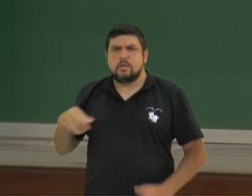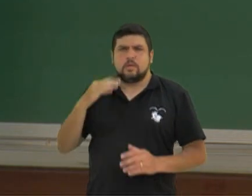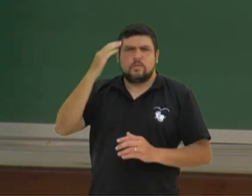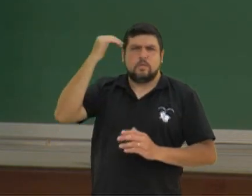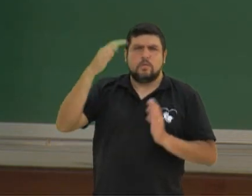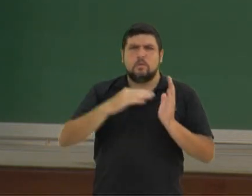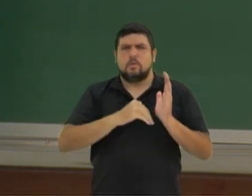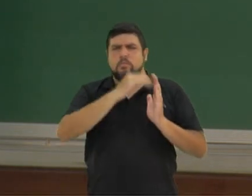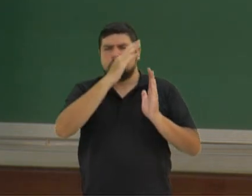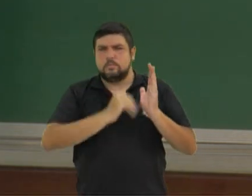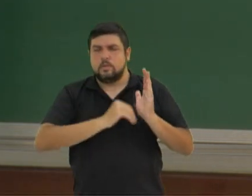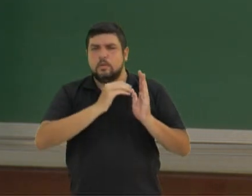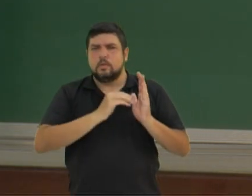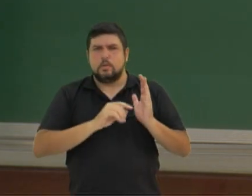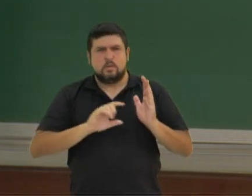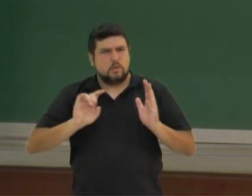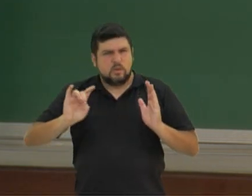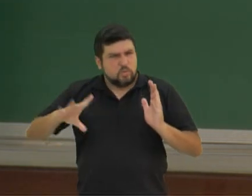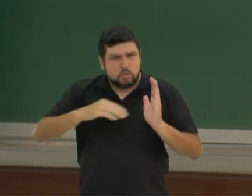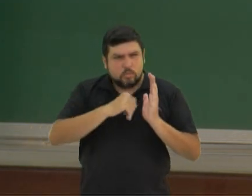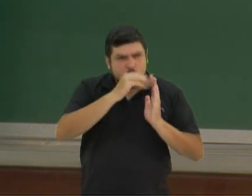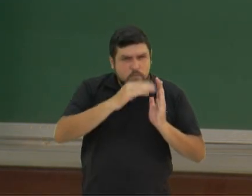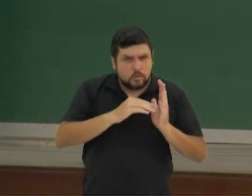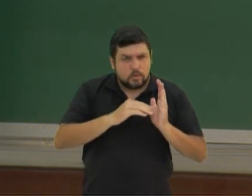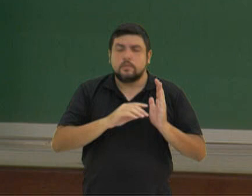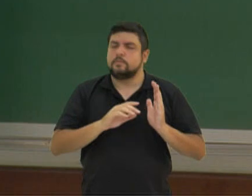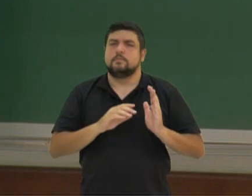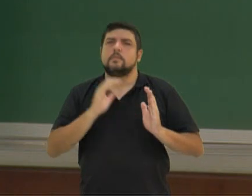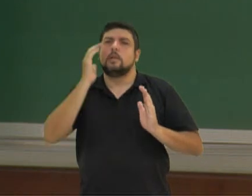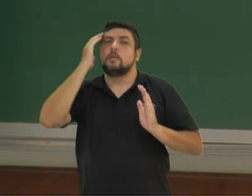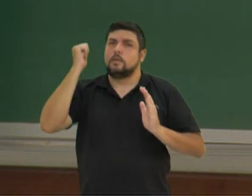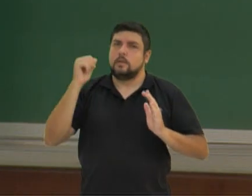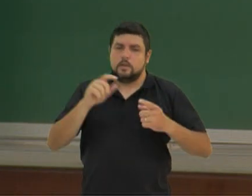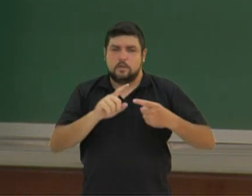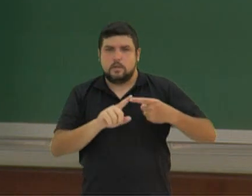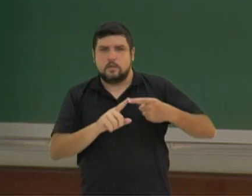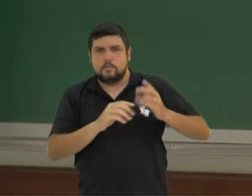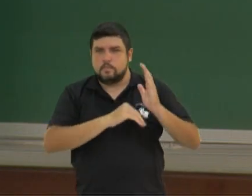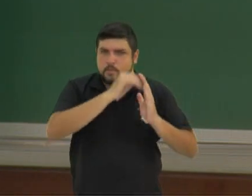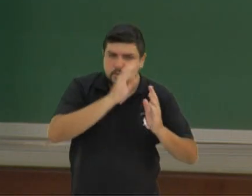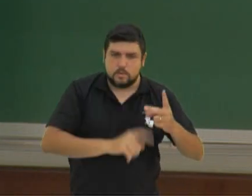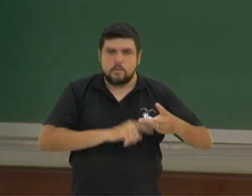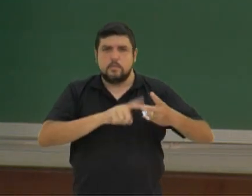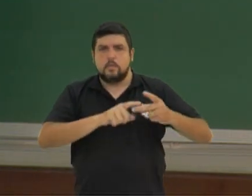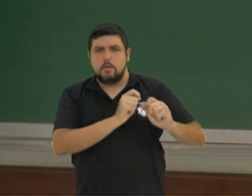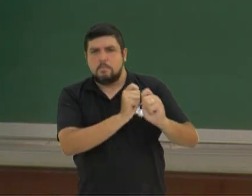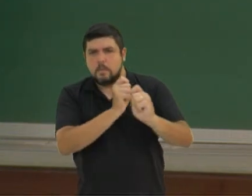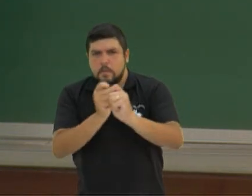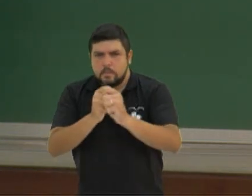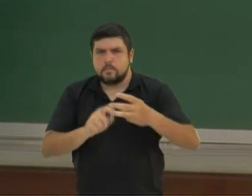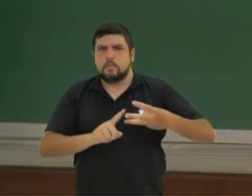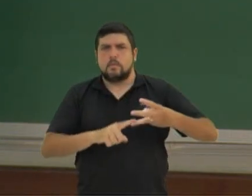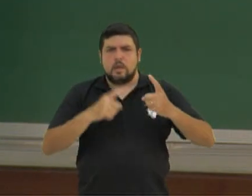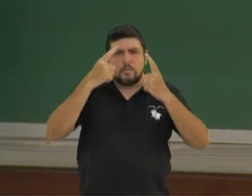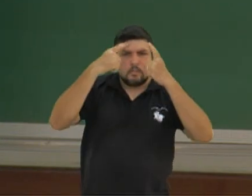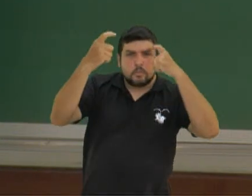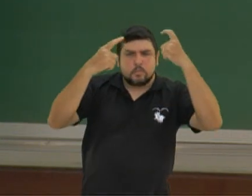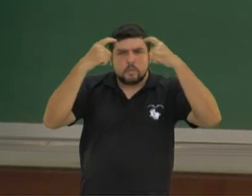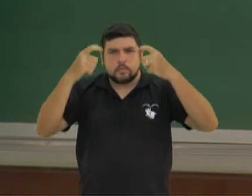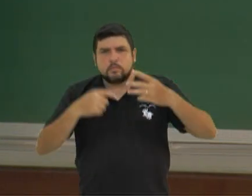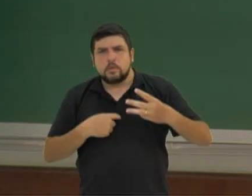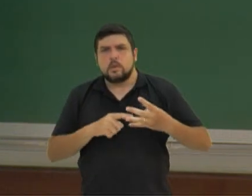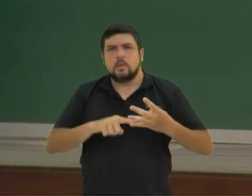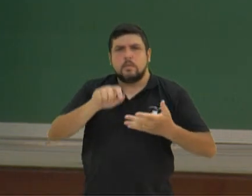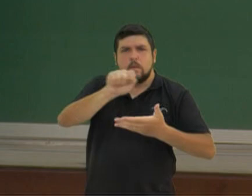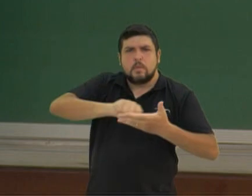Vinci não era só pintor, ele era escultor, ele trabalhava com invenções, ele tinha textos. O Leonardo da Vinci,